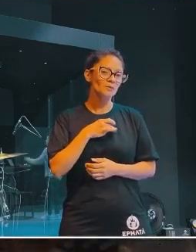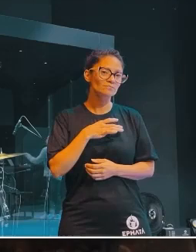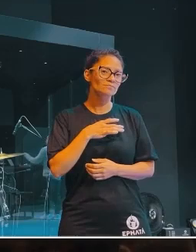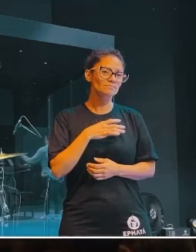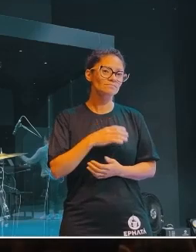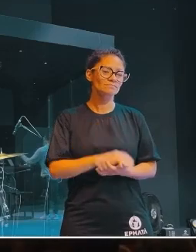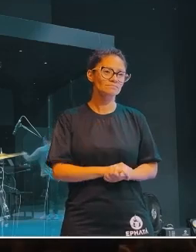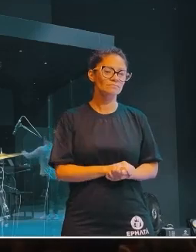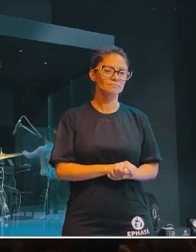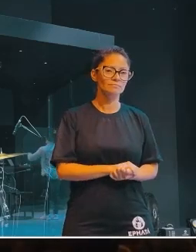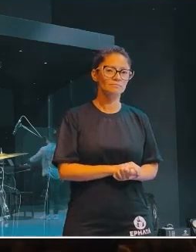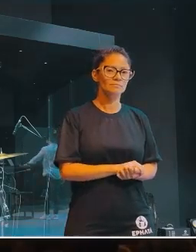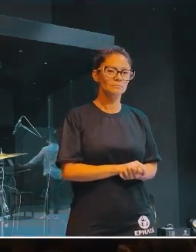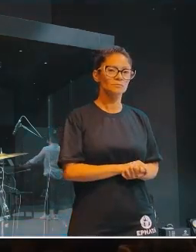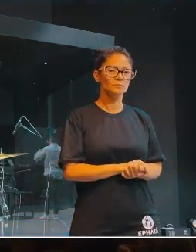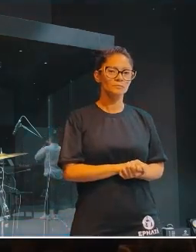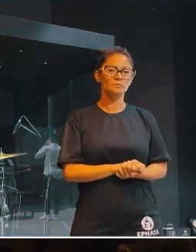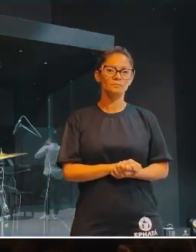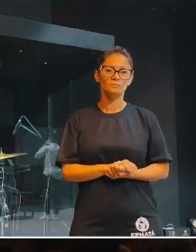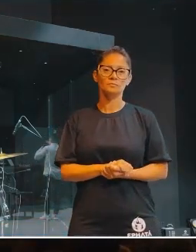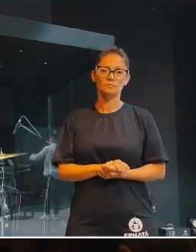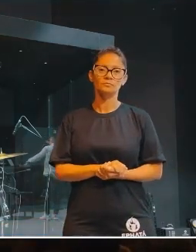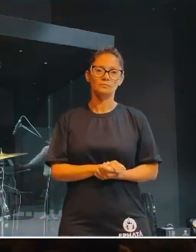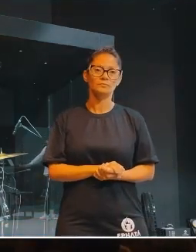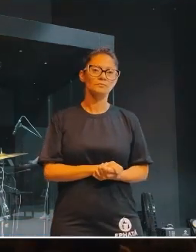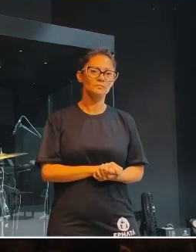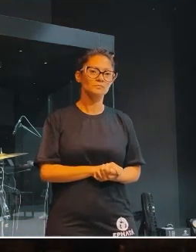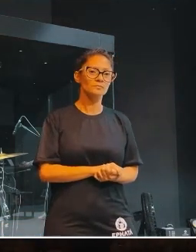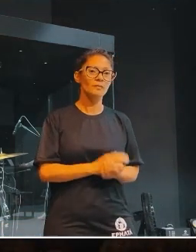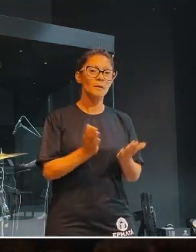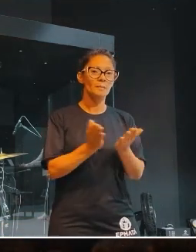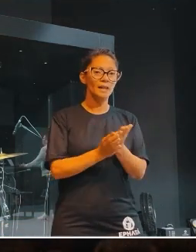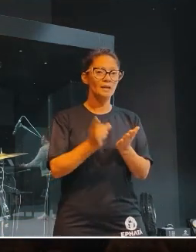Essa palavra falou muito forte comigo essa semana.